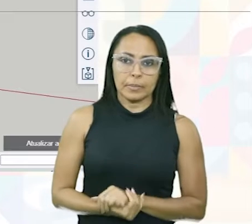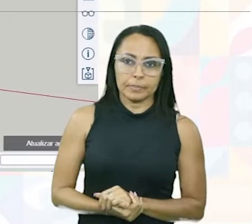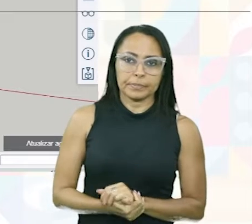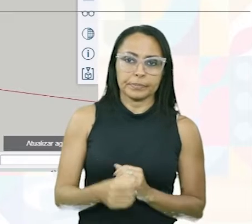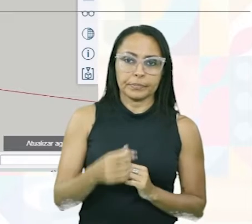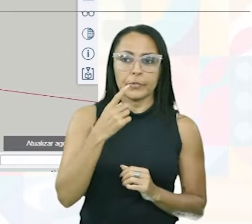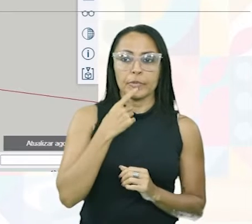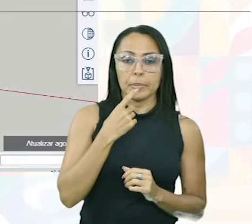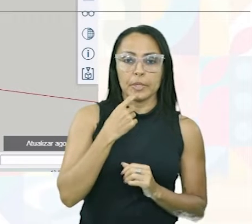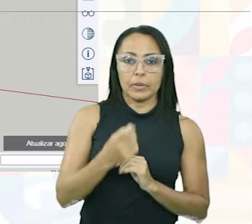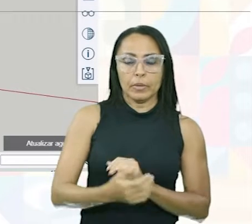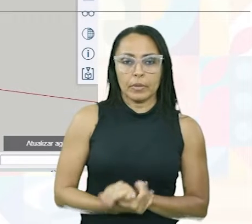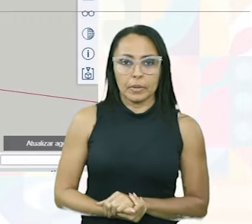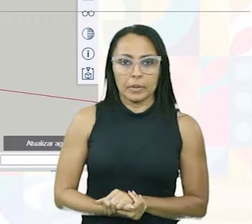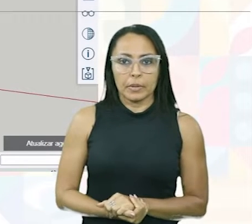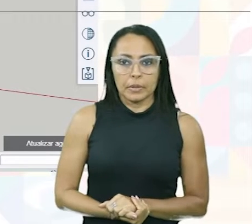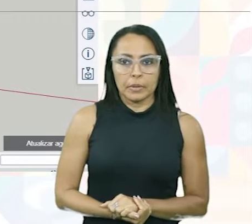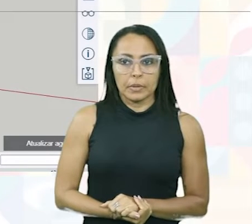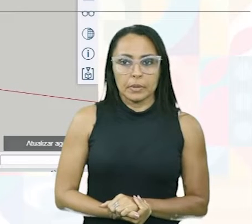da largura.